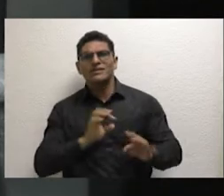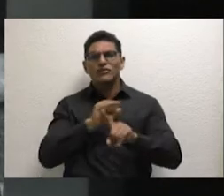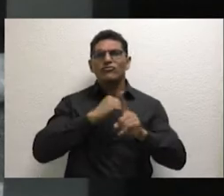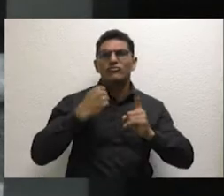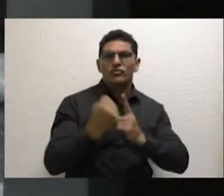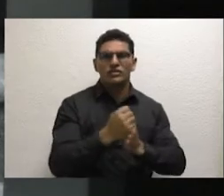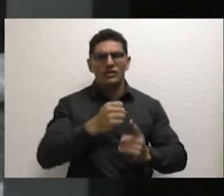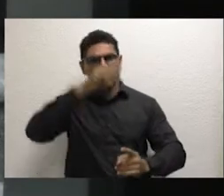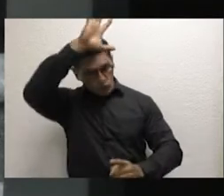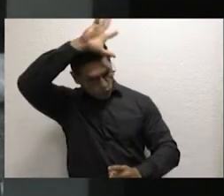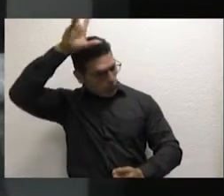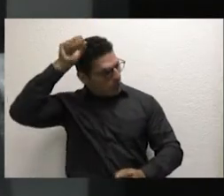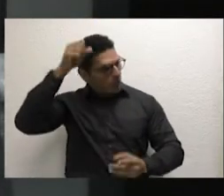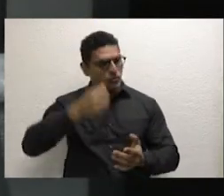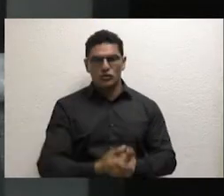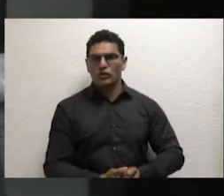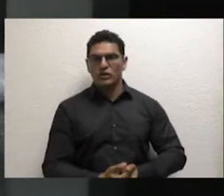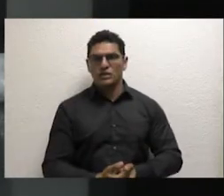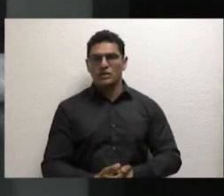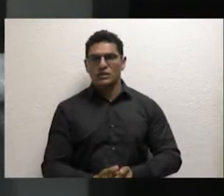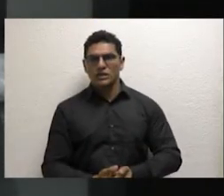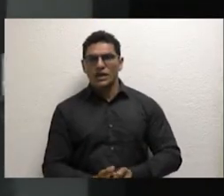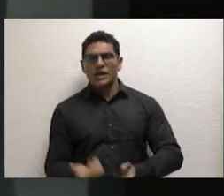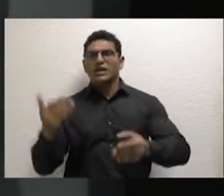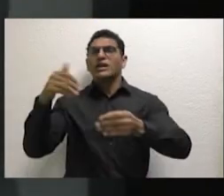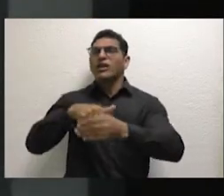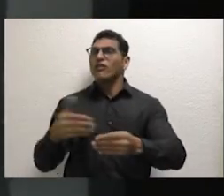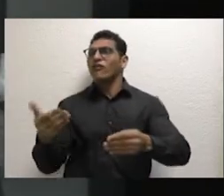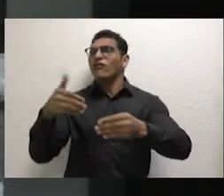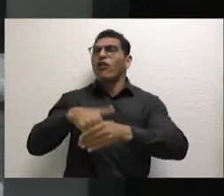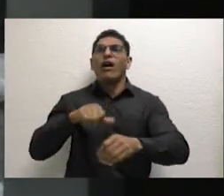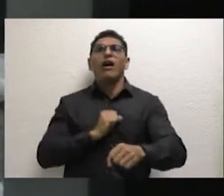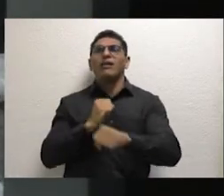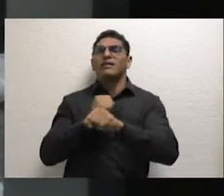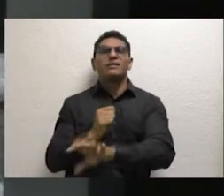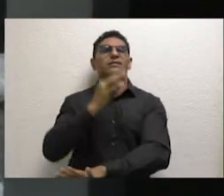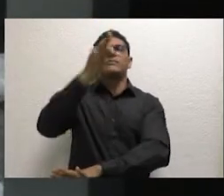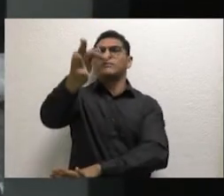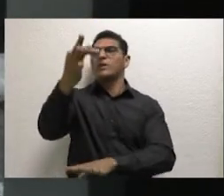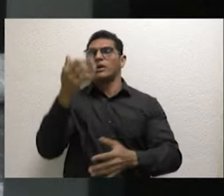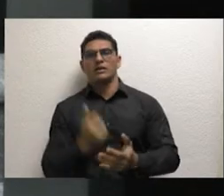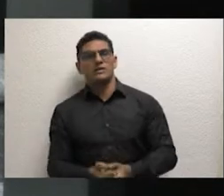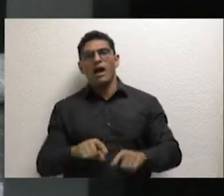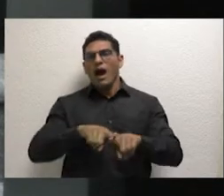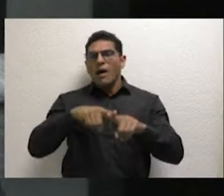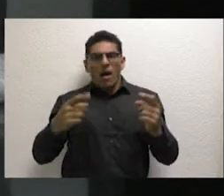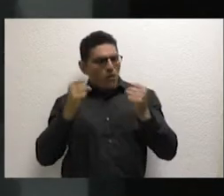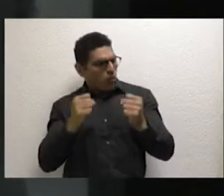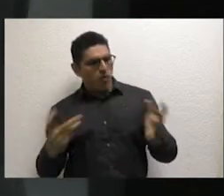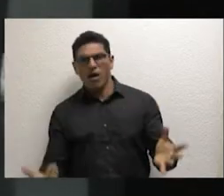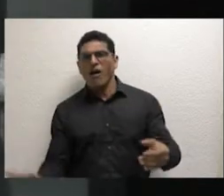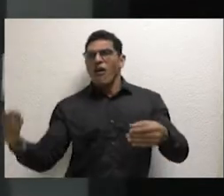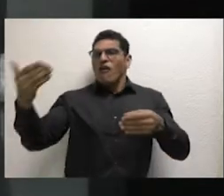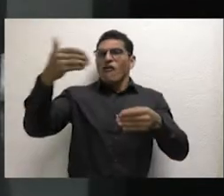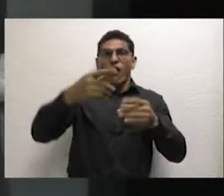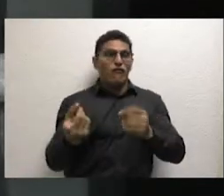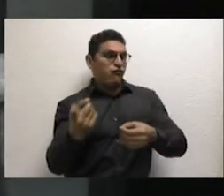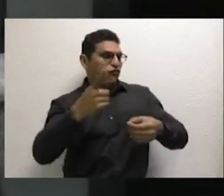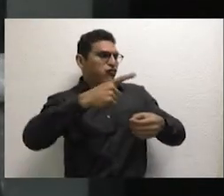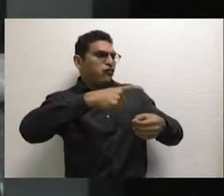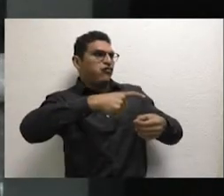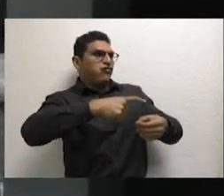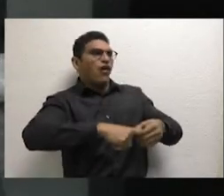Amazonas que deposita no voto a sua esperança mas se pudesse voltar no tempo